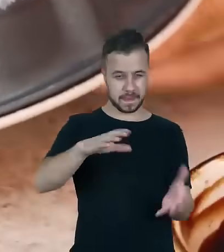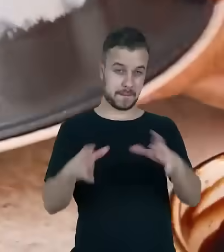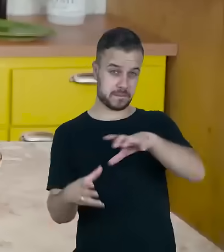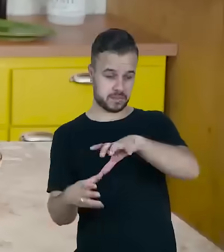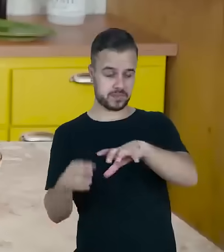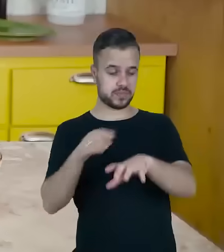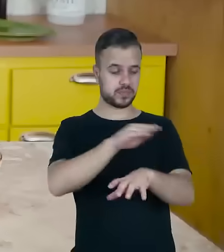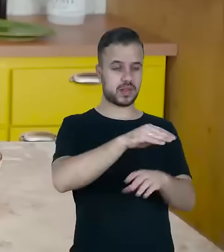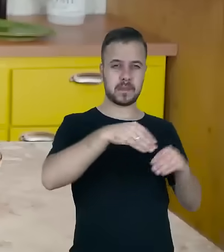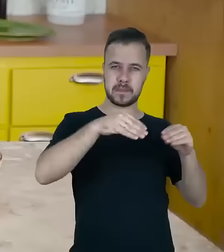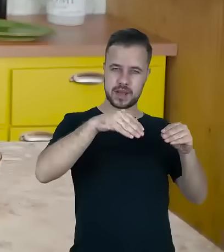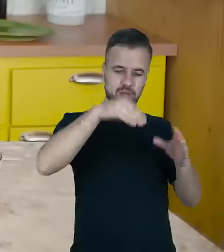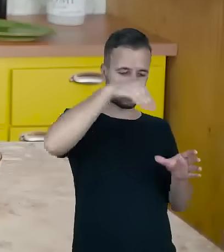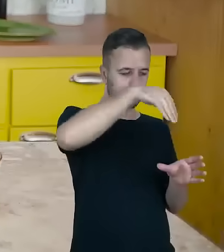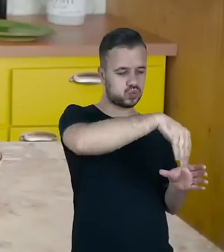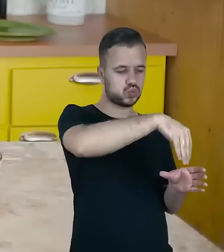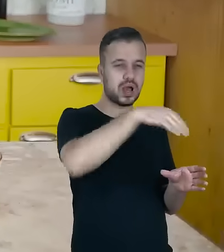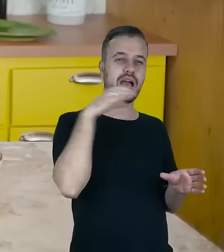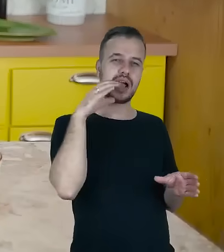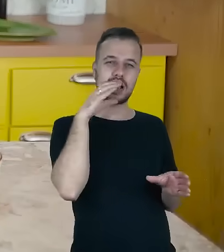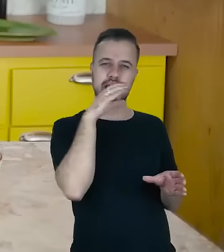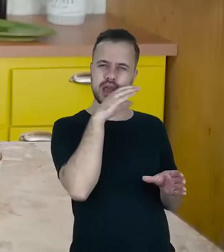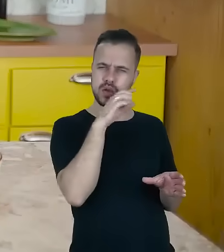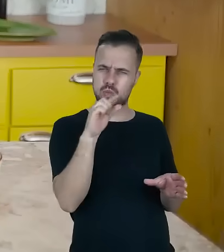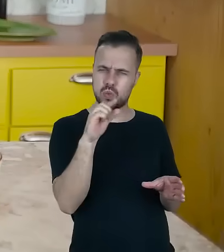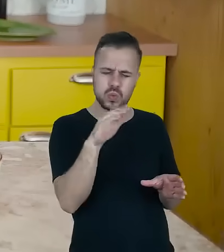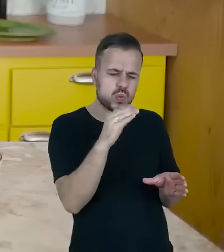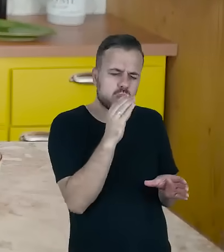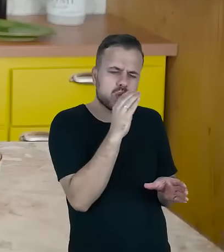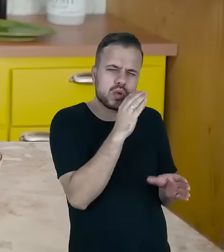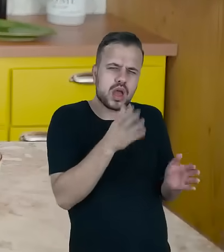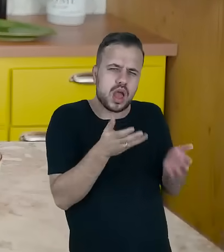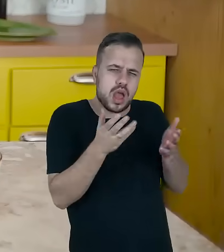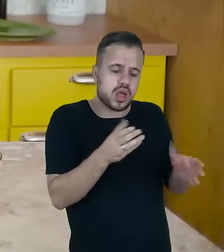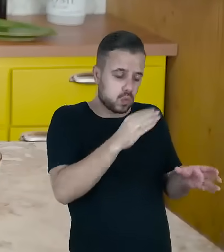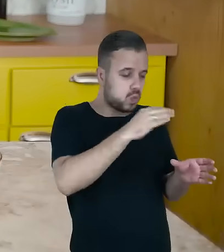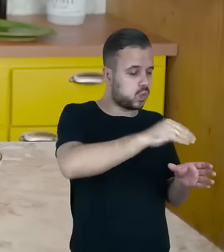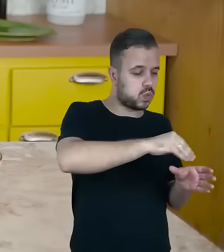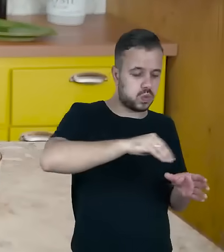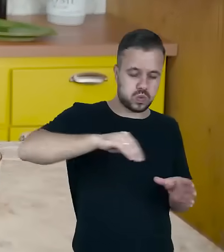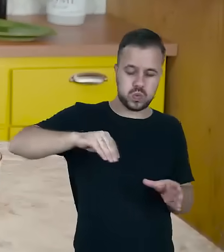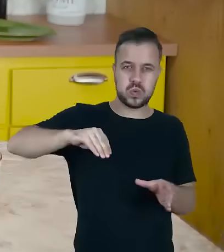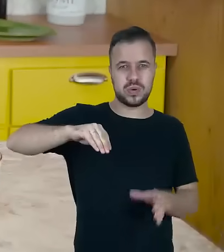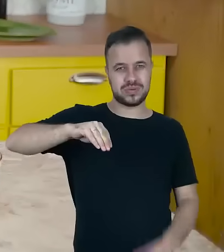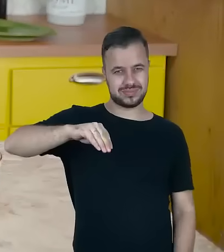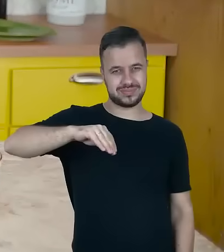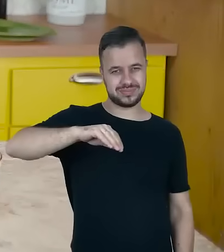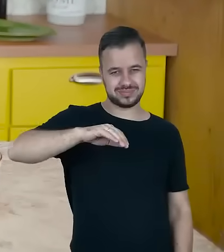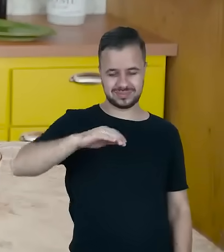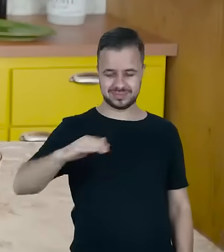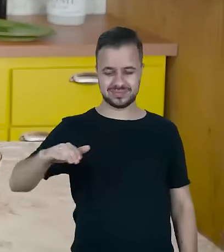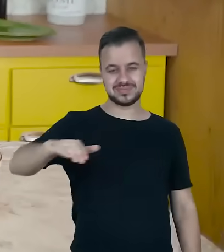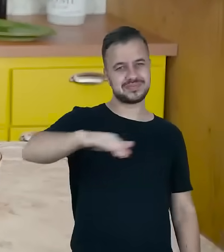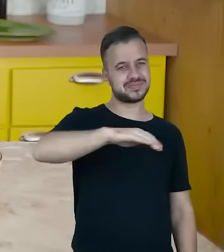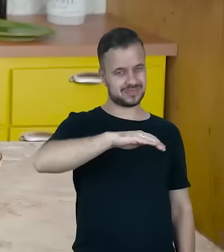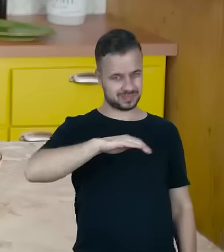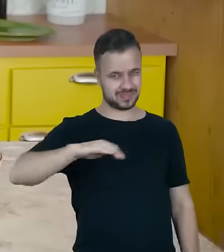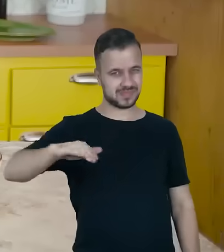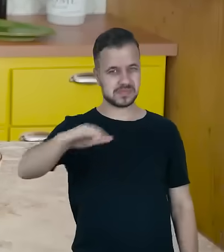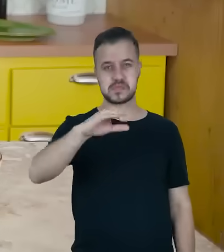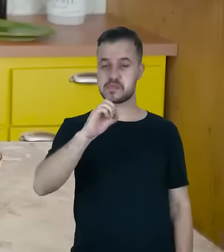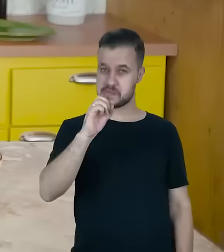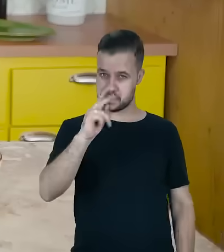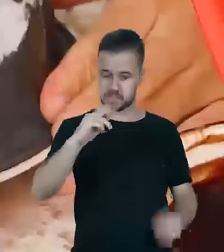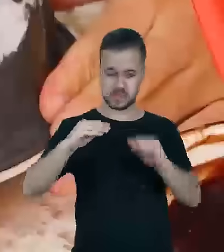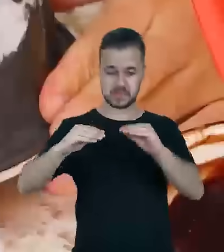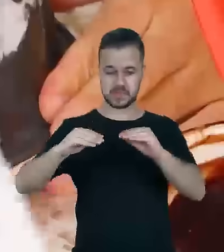ó. Aí aqui você vai pegar um paninho e vai passar nessa água morna, levemente morninha, ó. E vai passar aqui por cima,